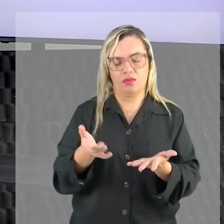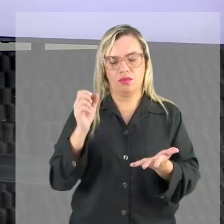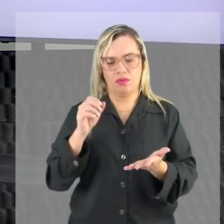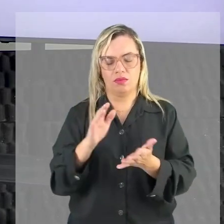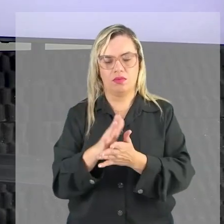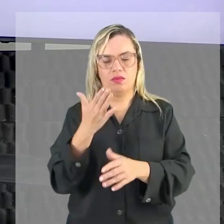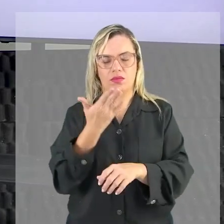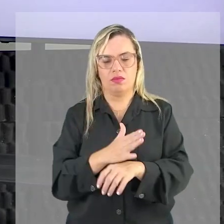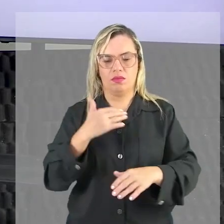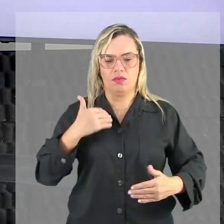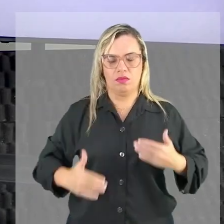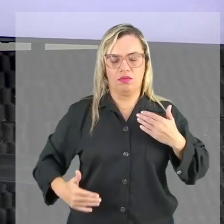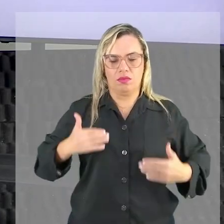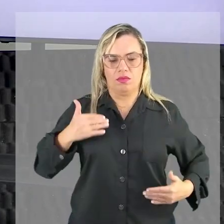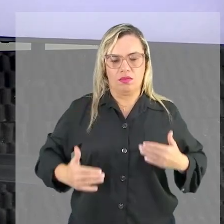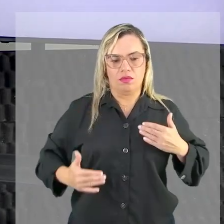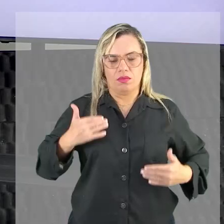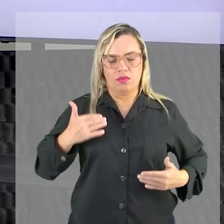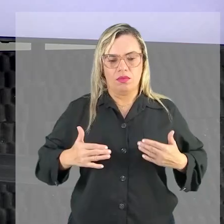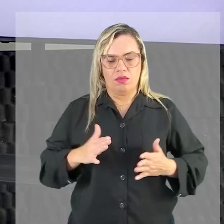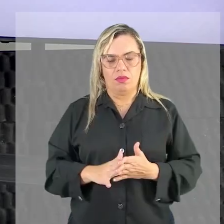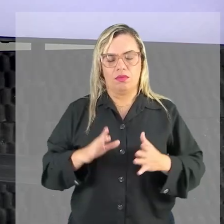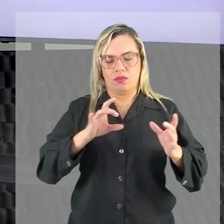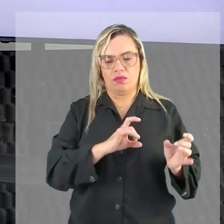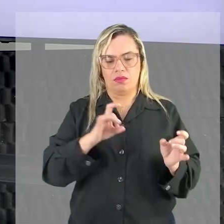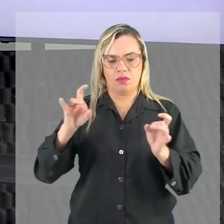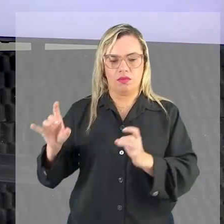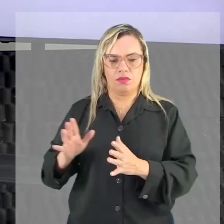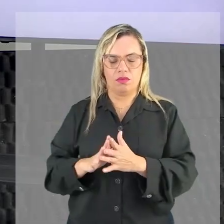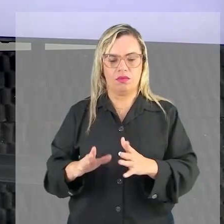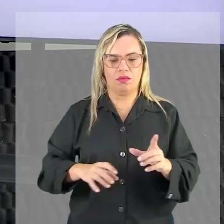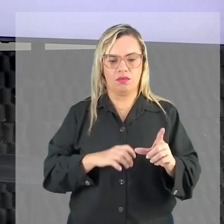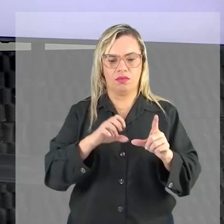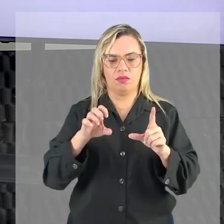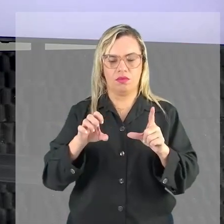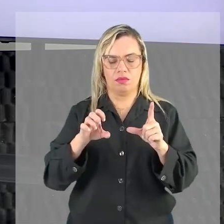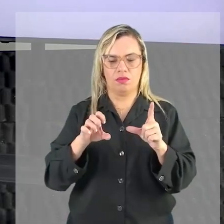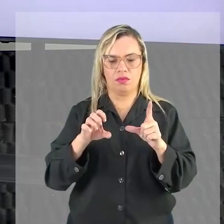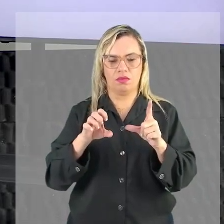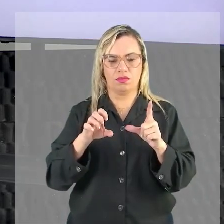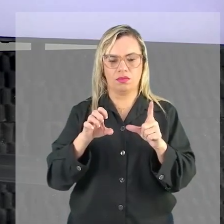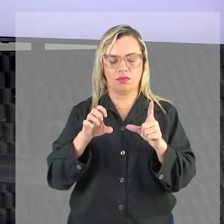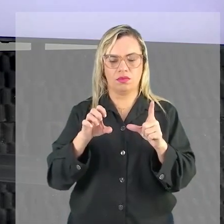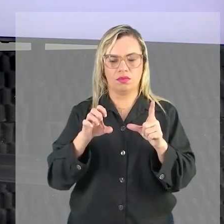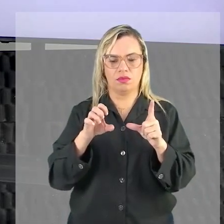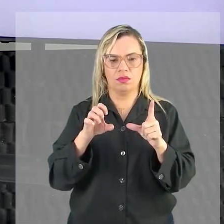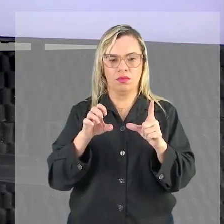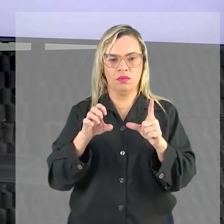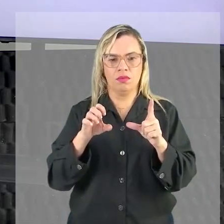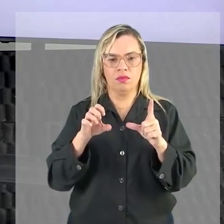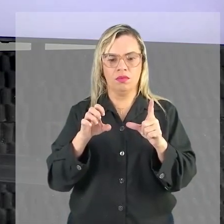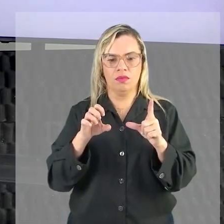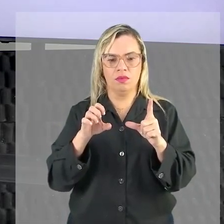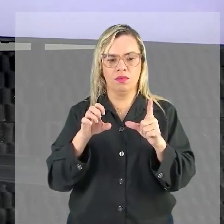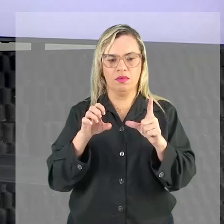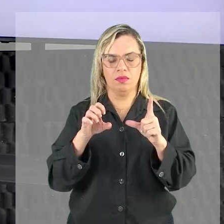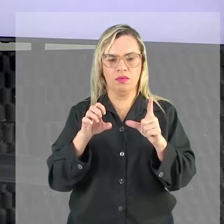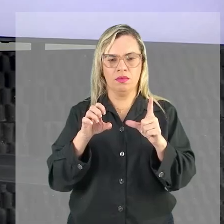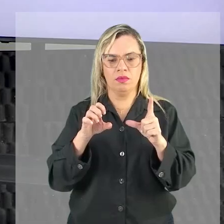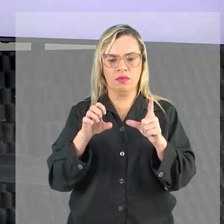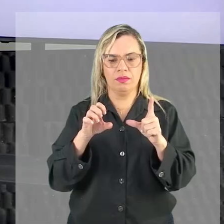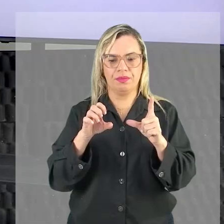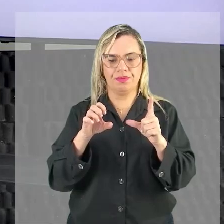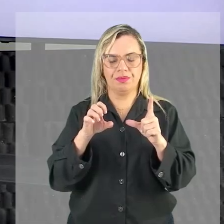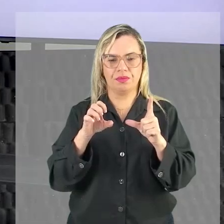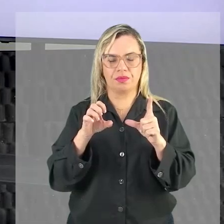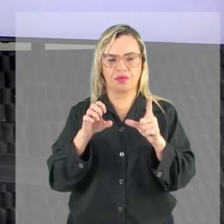essa prática corporal. Então, a gente já descarta essa questão. Letra E. Estimulem o incentivo fiscal para